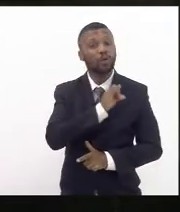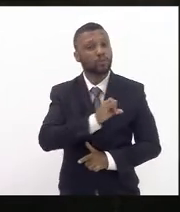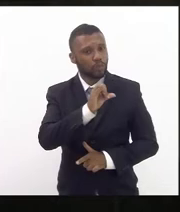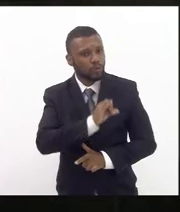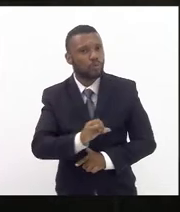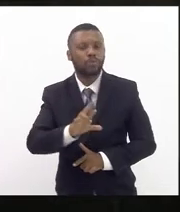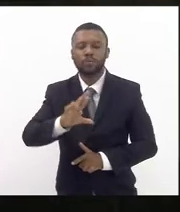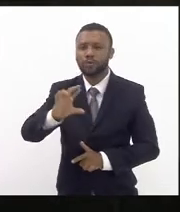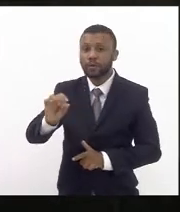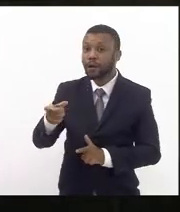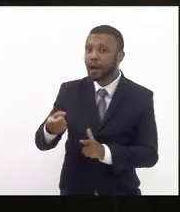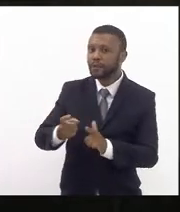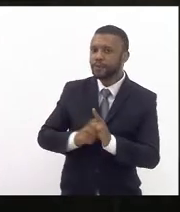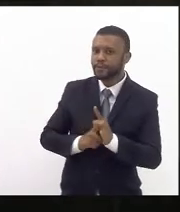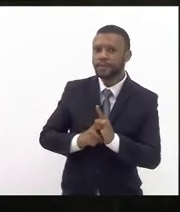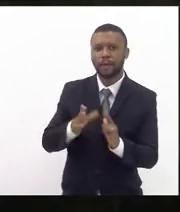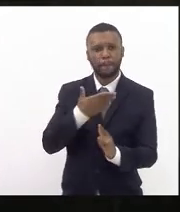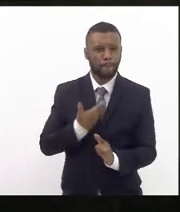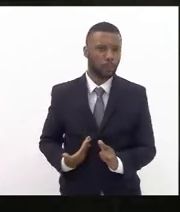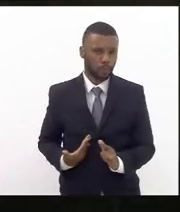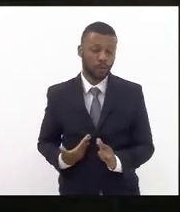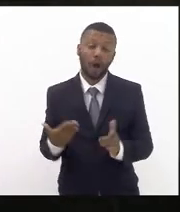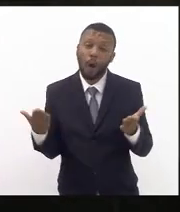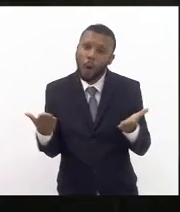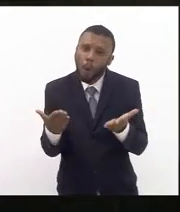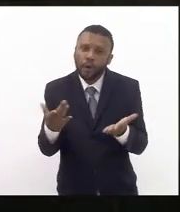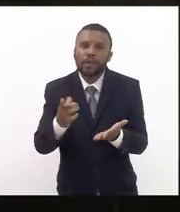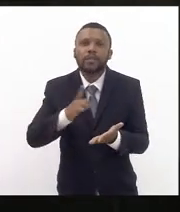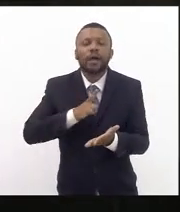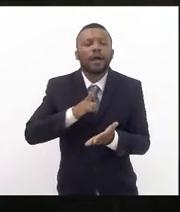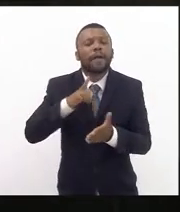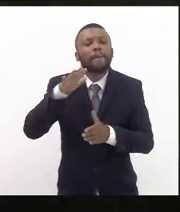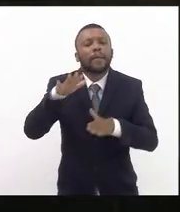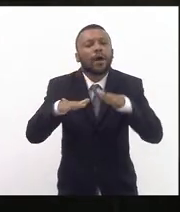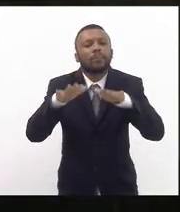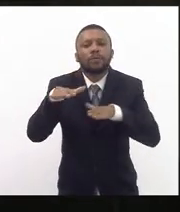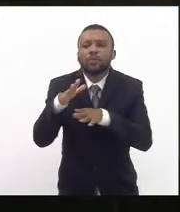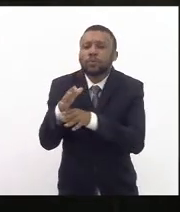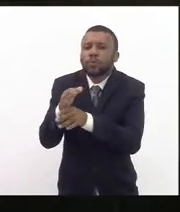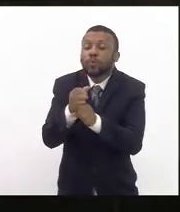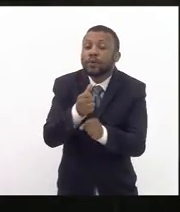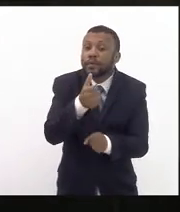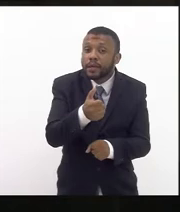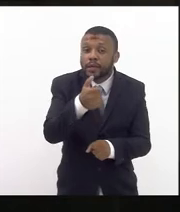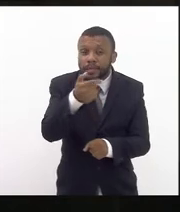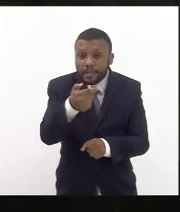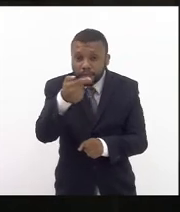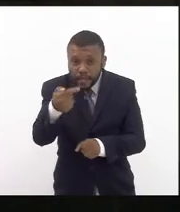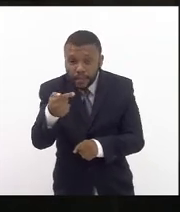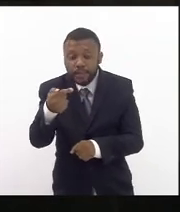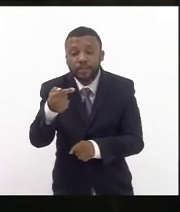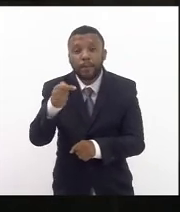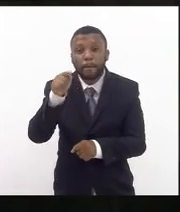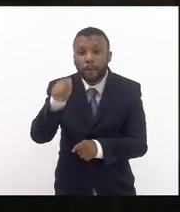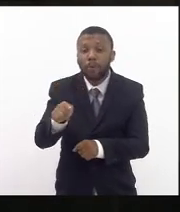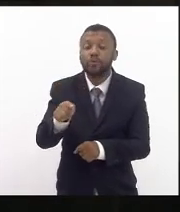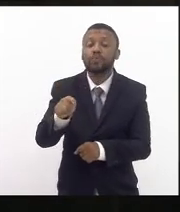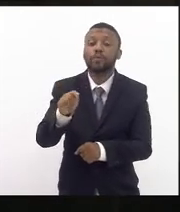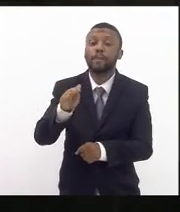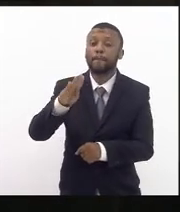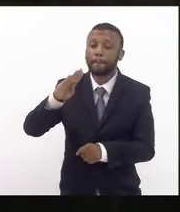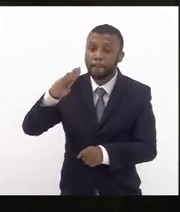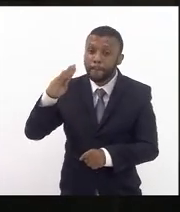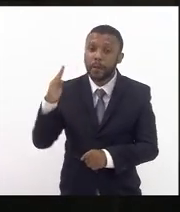dívida pública, hoje se encontra em cerca de 117,66 bilhões.